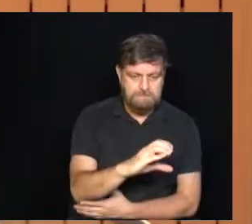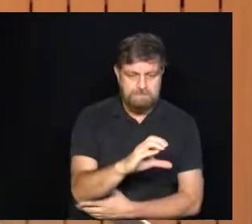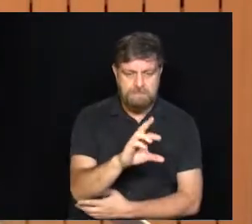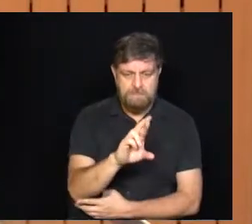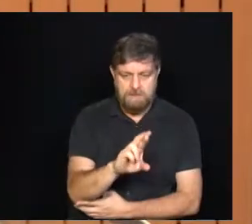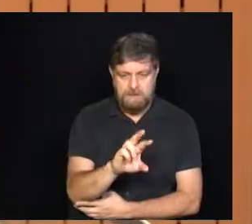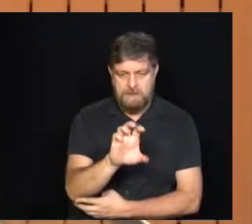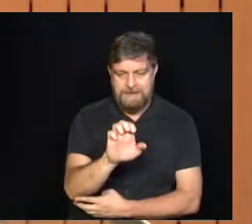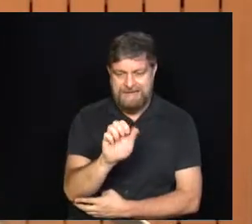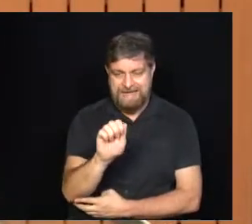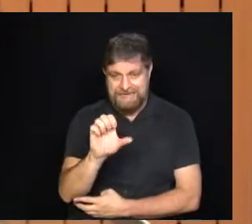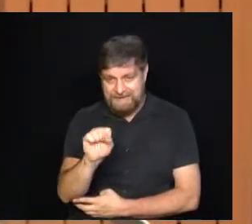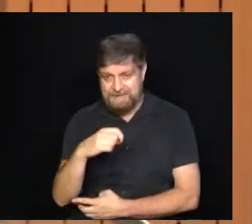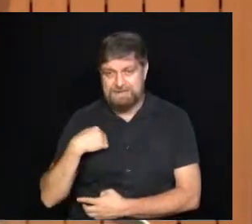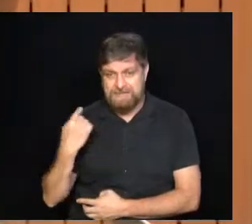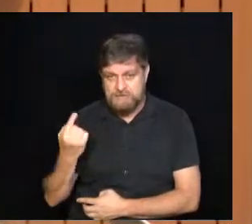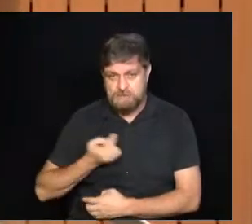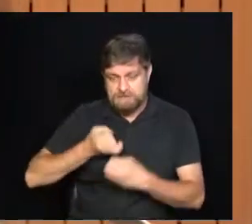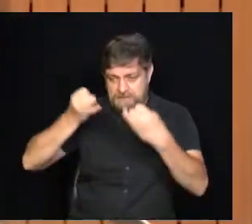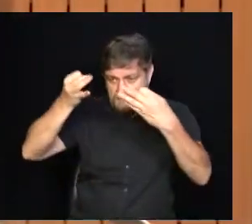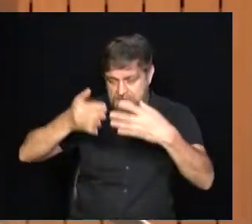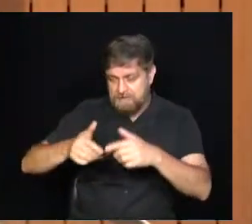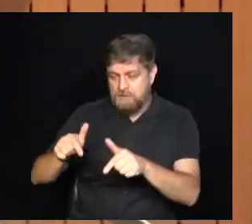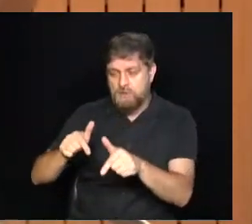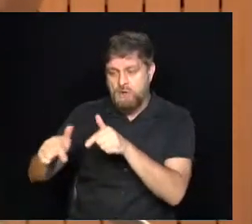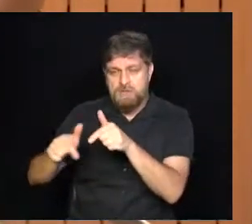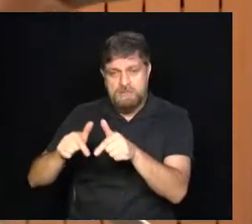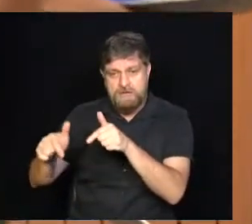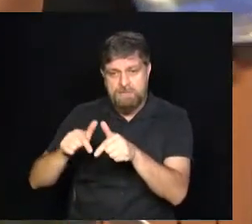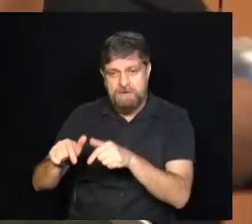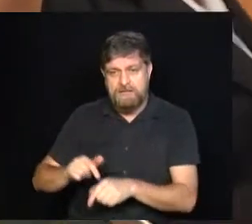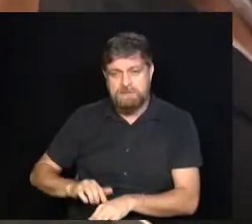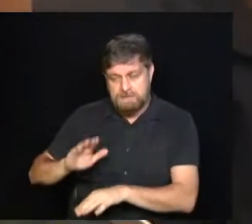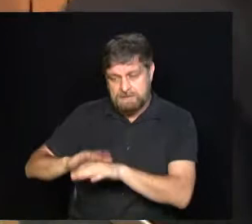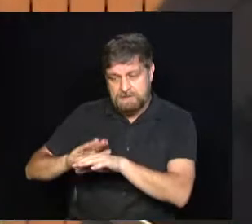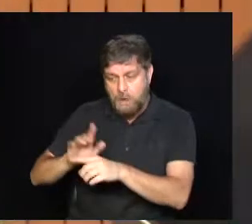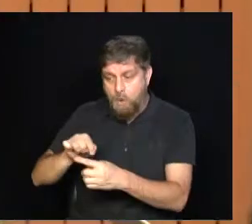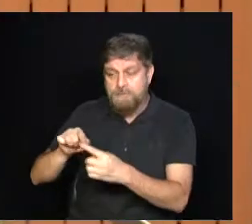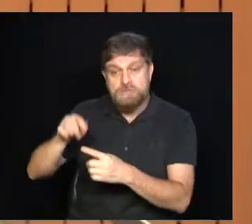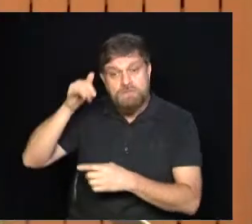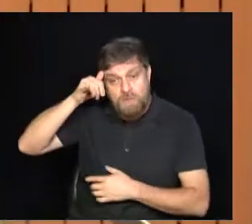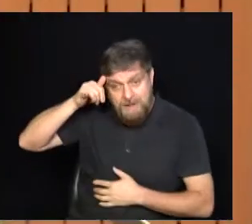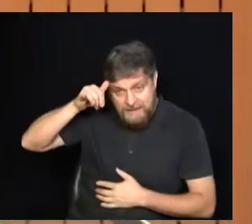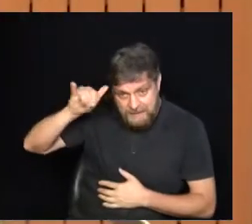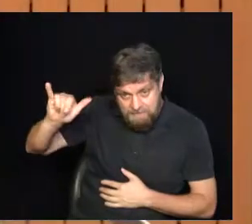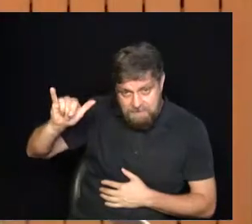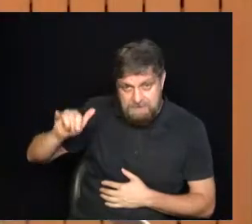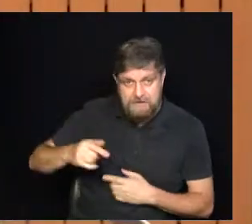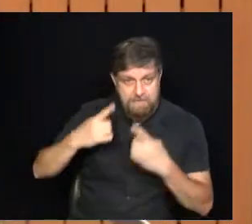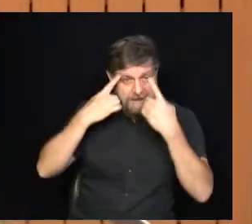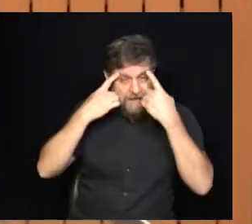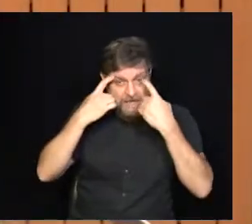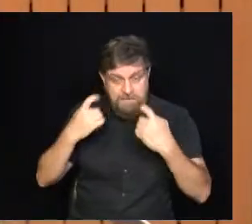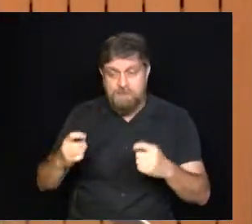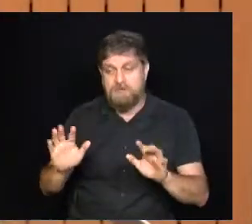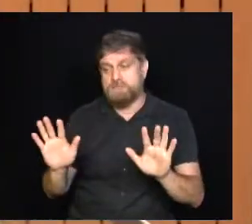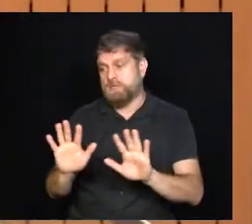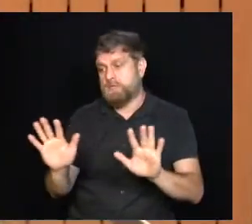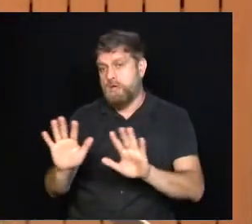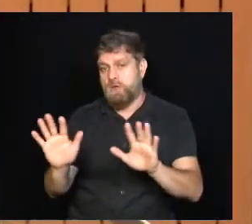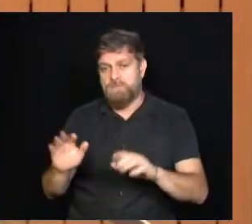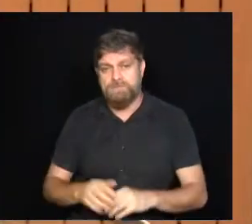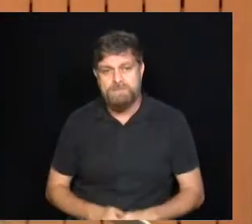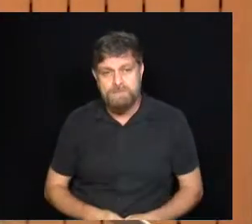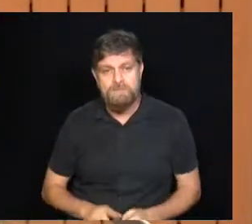de um caminho, né, de serviços que atuam diretamente na prevenção, para que a violência não aconteça. Aí